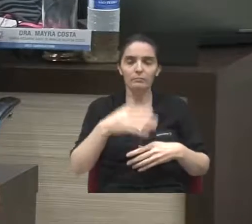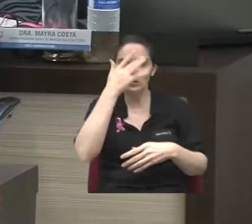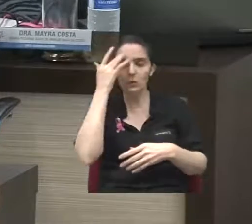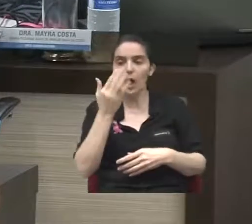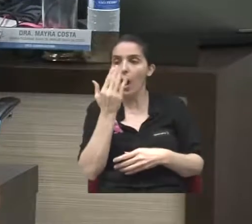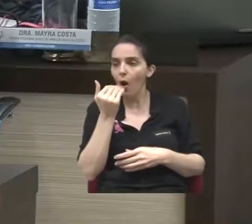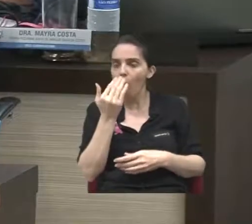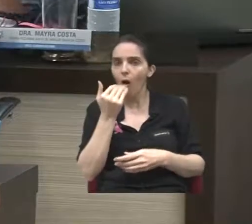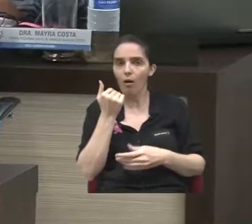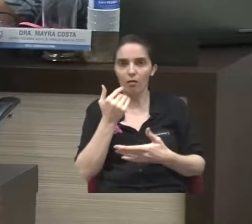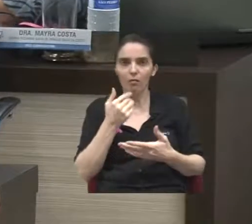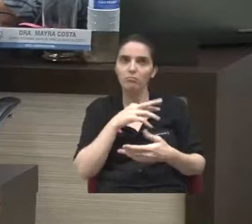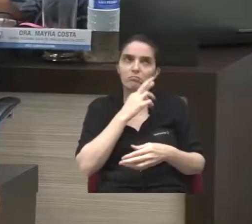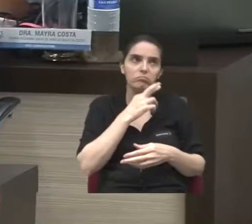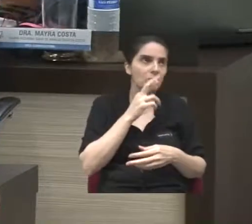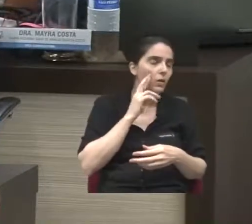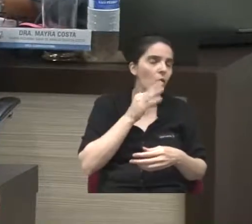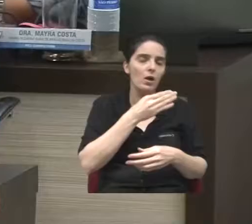um cartaz